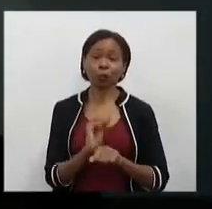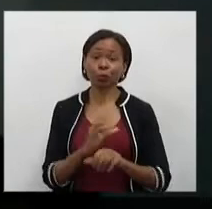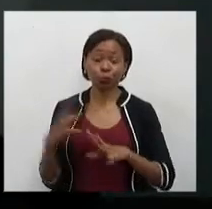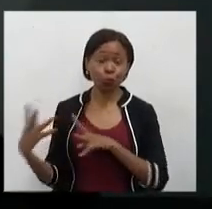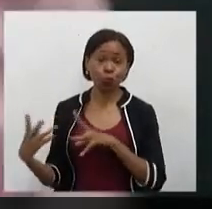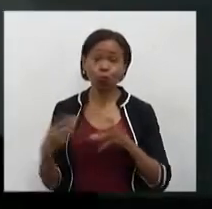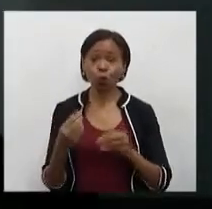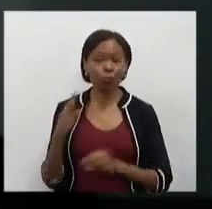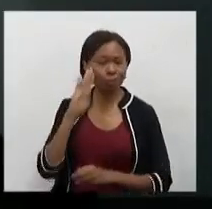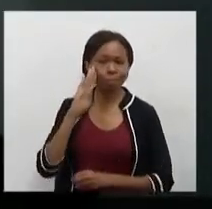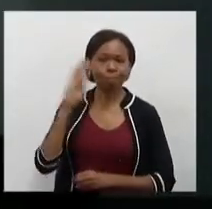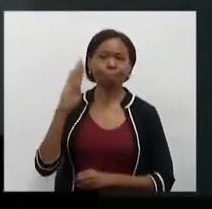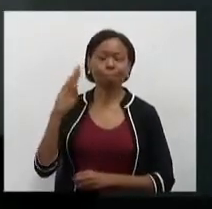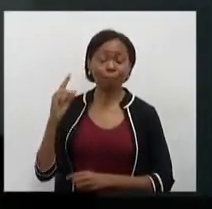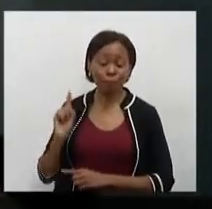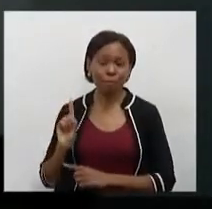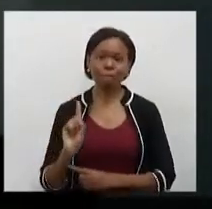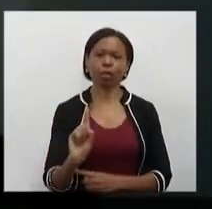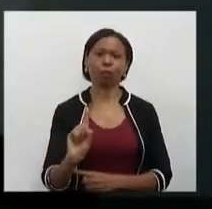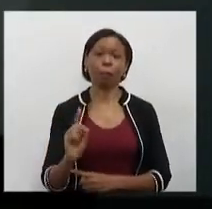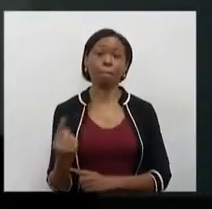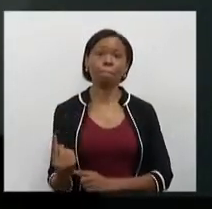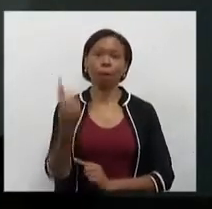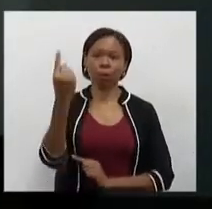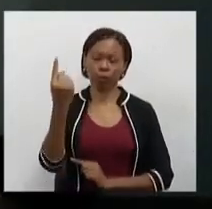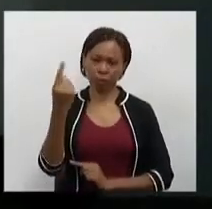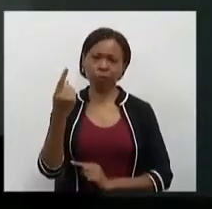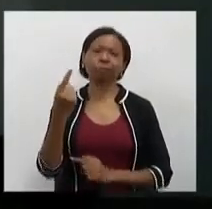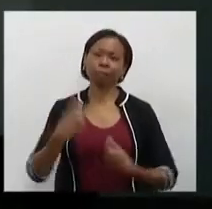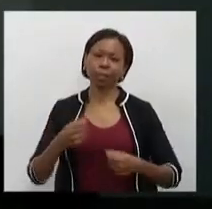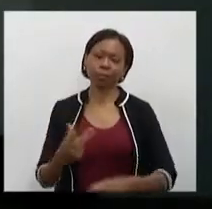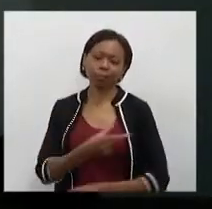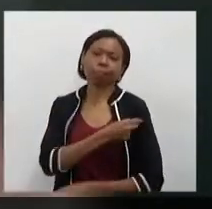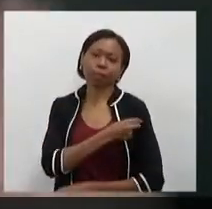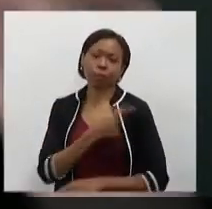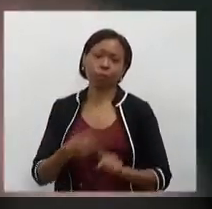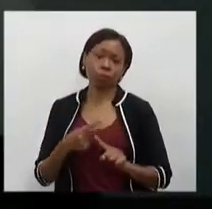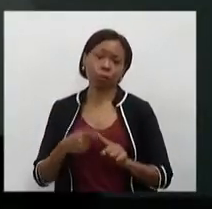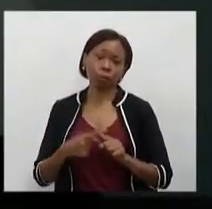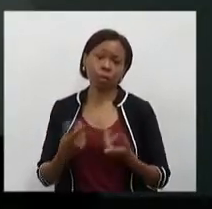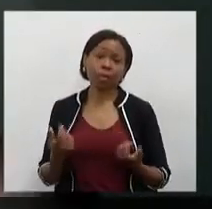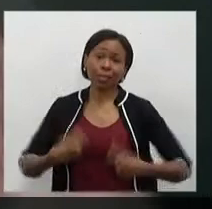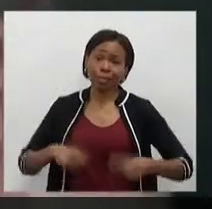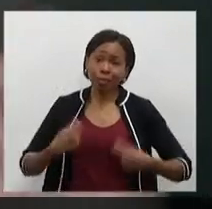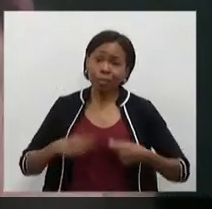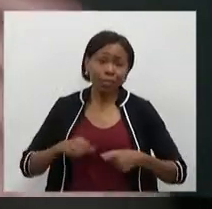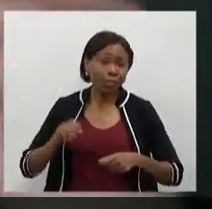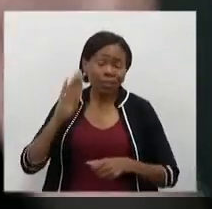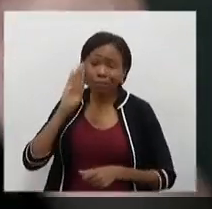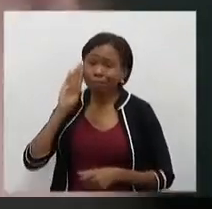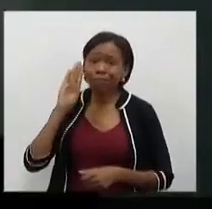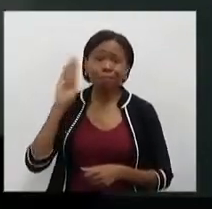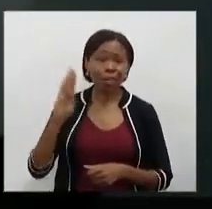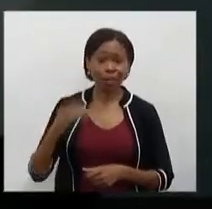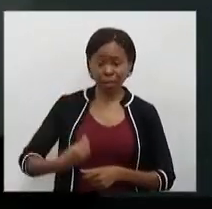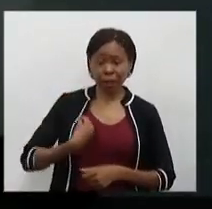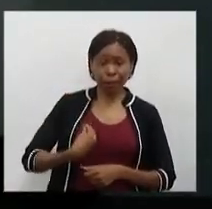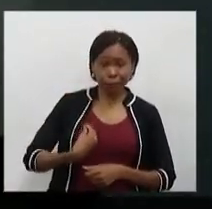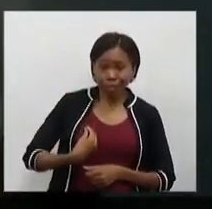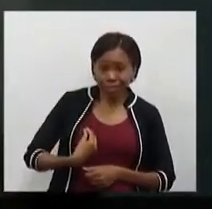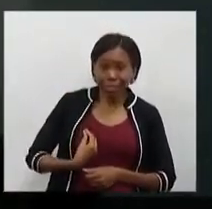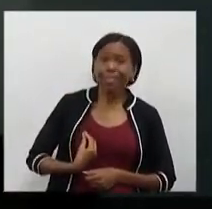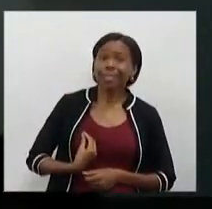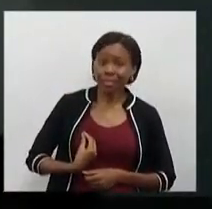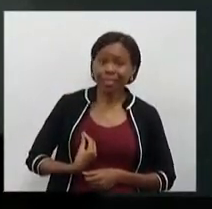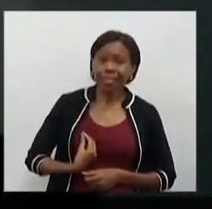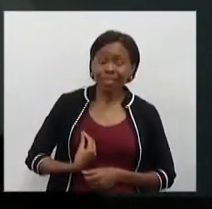ser atendidos tão somente porque a necessidade é maior, a comorbidade é maior, a expectativa de vida é menor. É